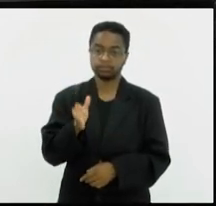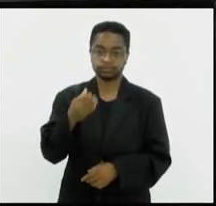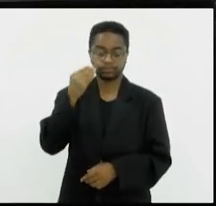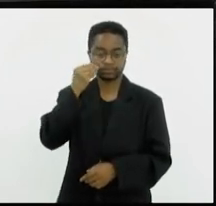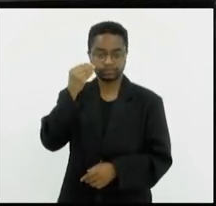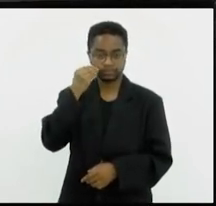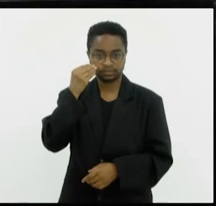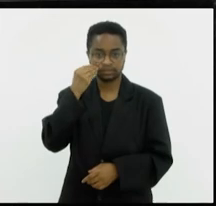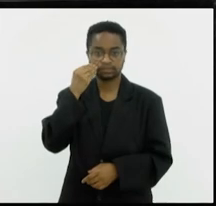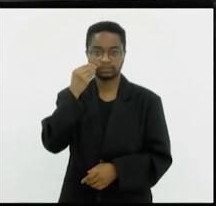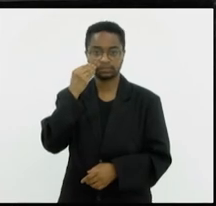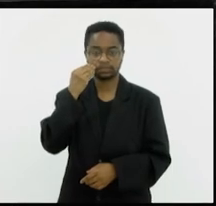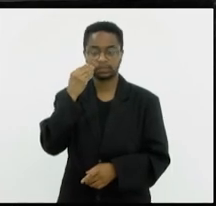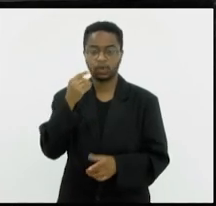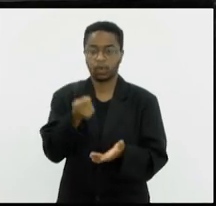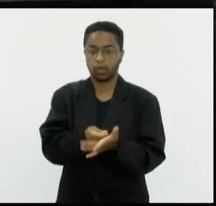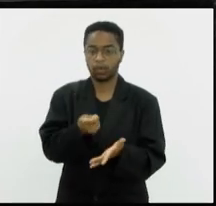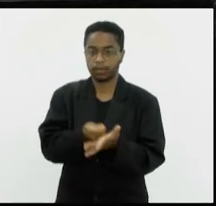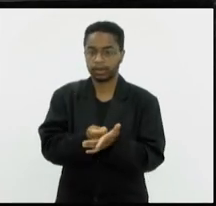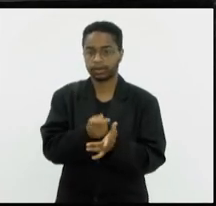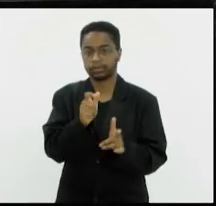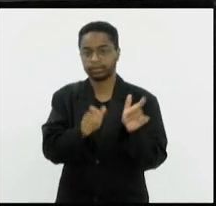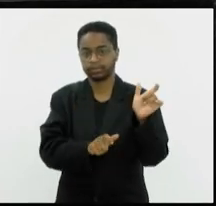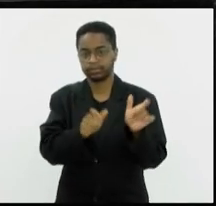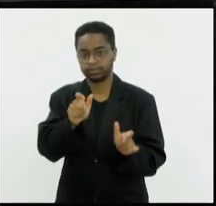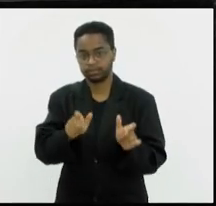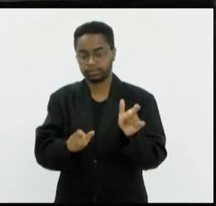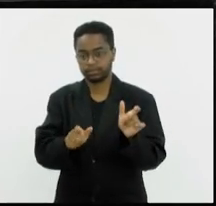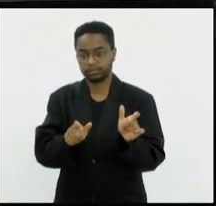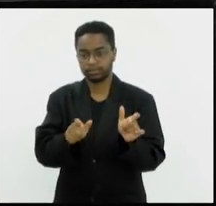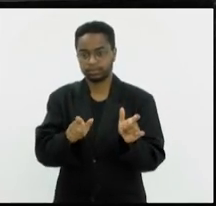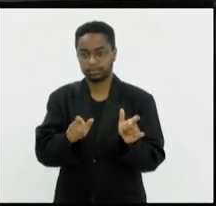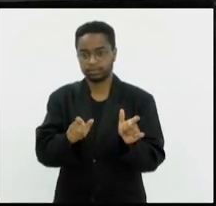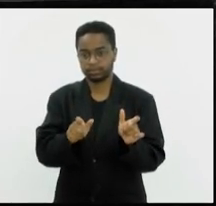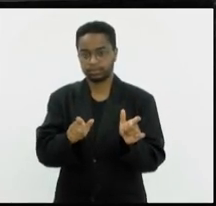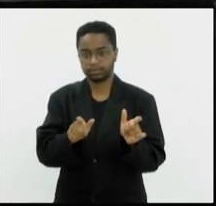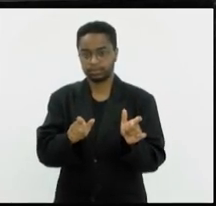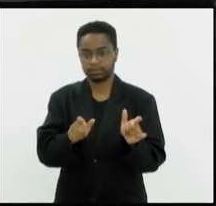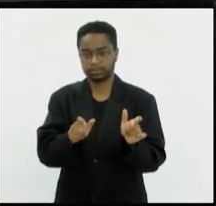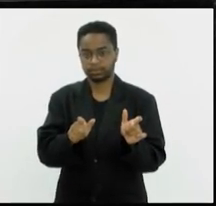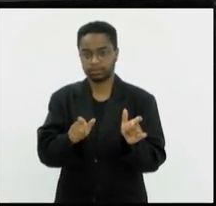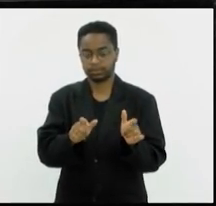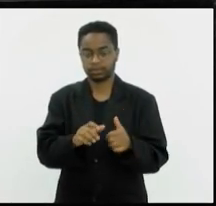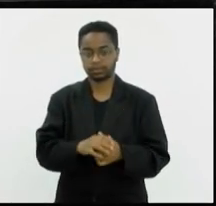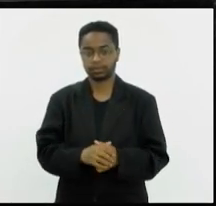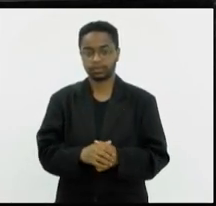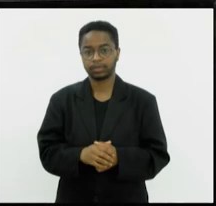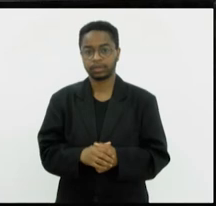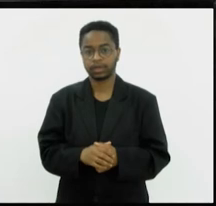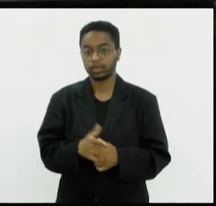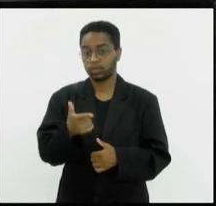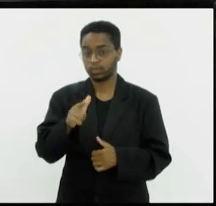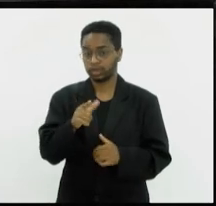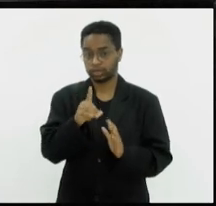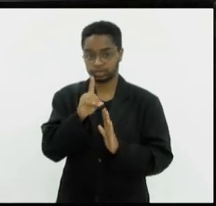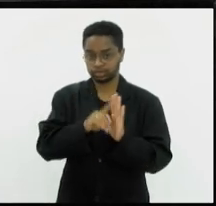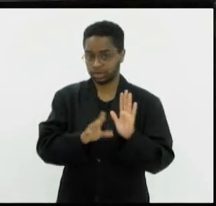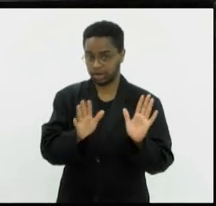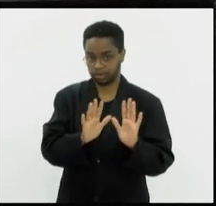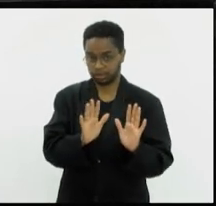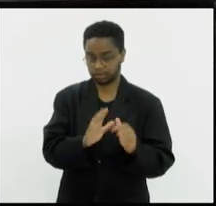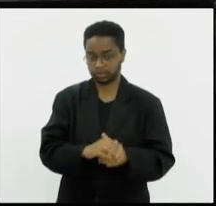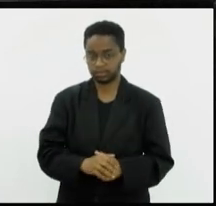enfiar pela guela das pessoas o dos acionistas sem direito para